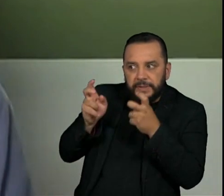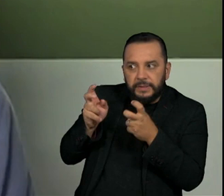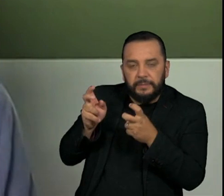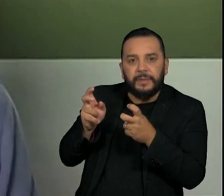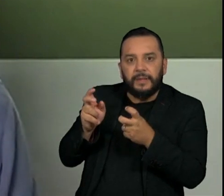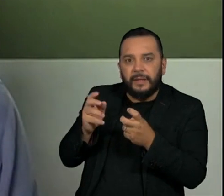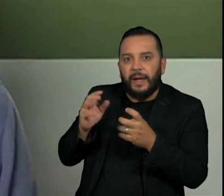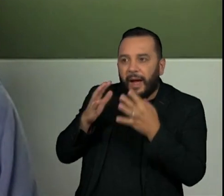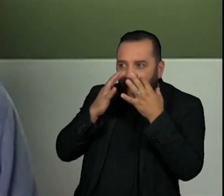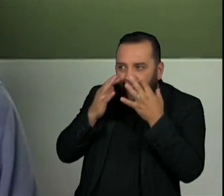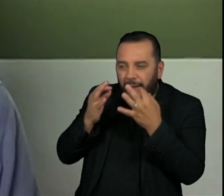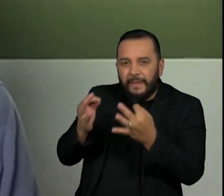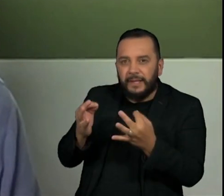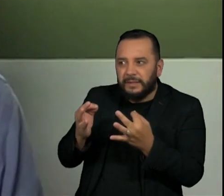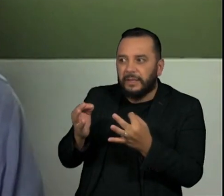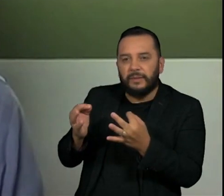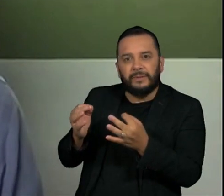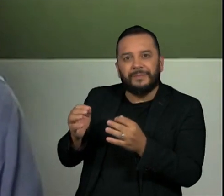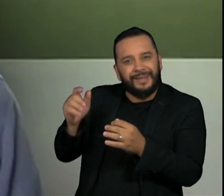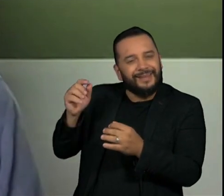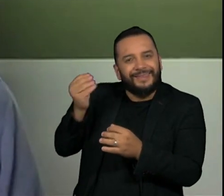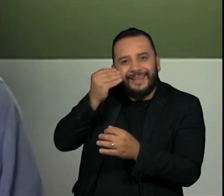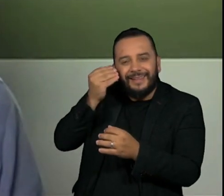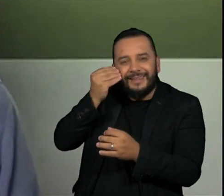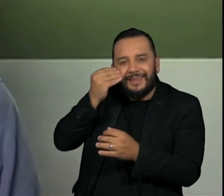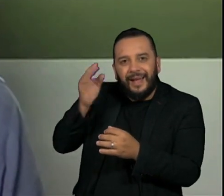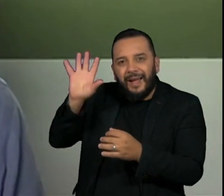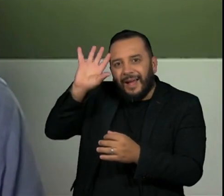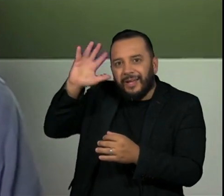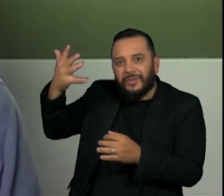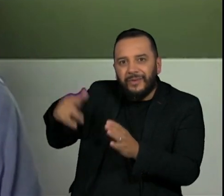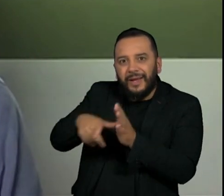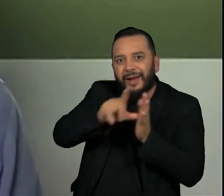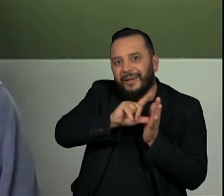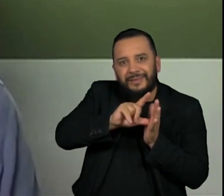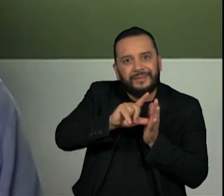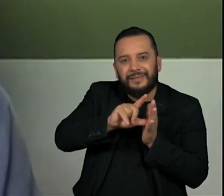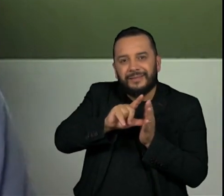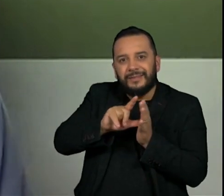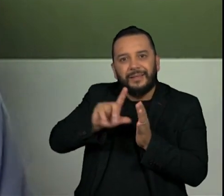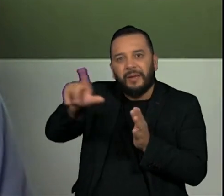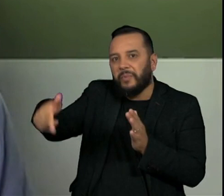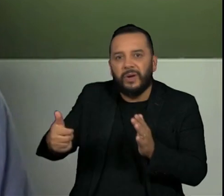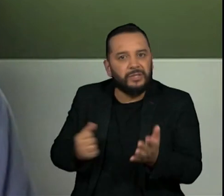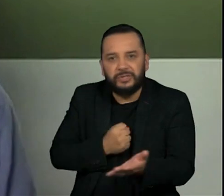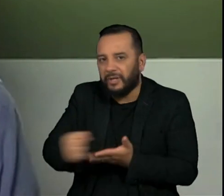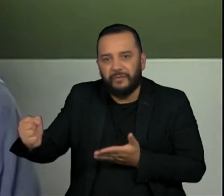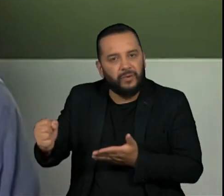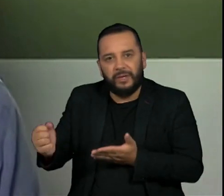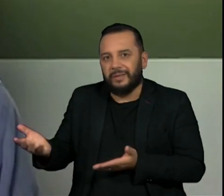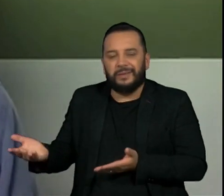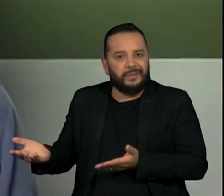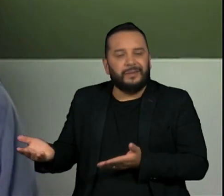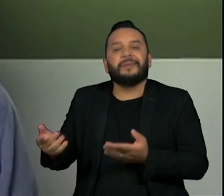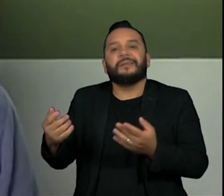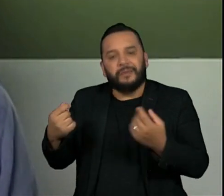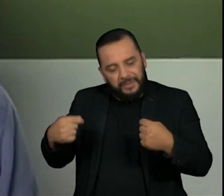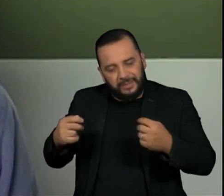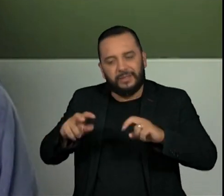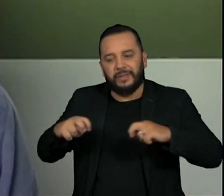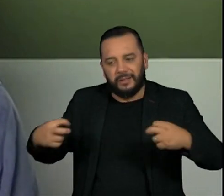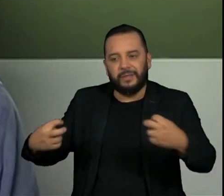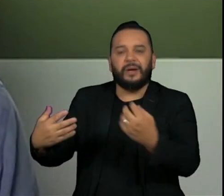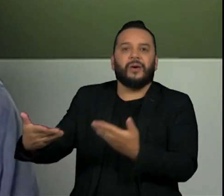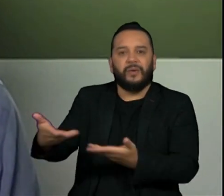suficientemente para essas preocupações, para que rodas de diálogo e conversa podem ser abertas antes de qualquer outra